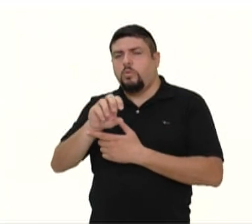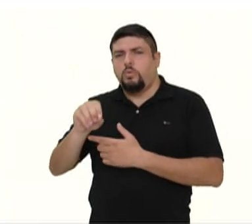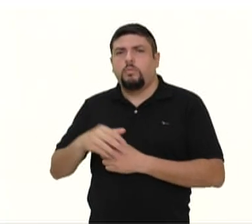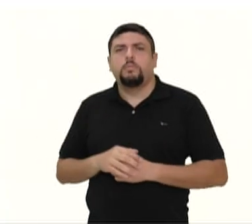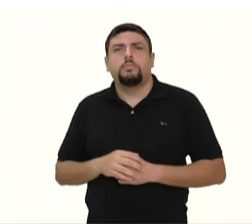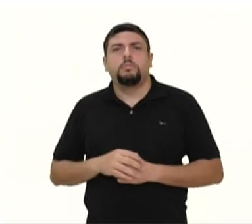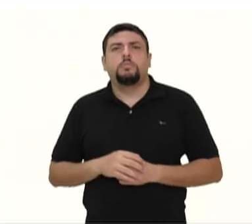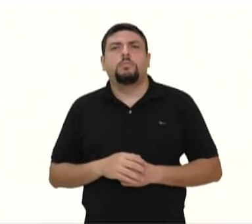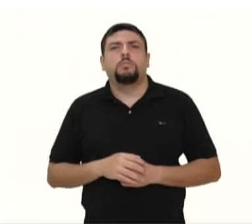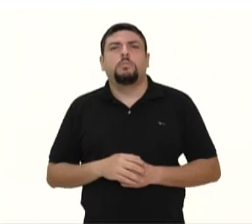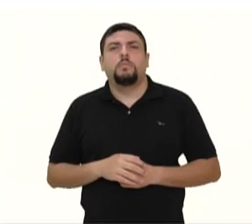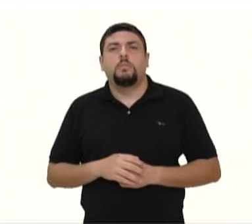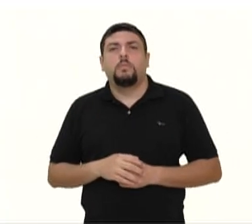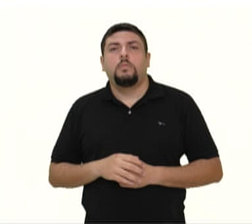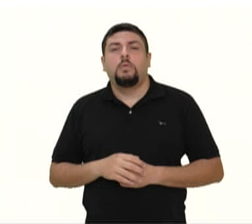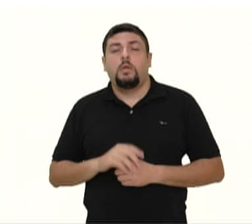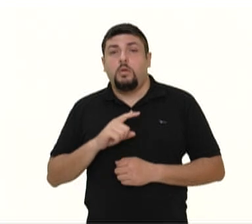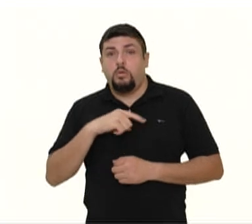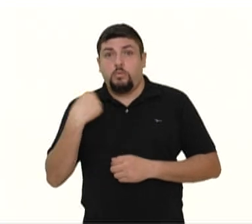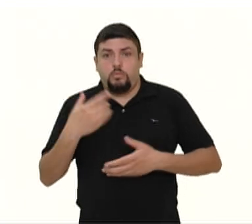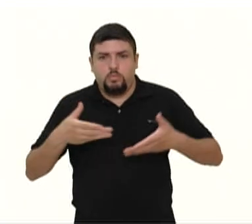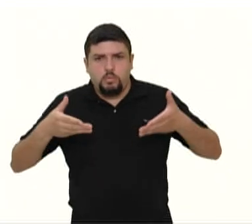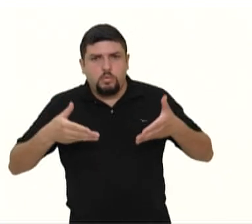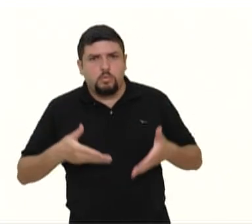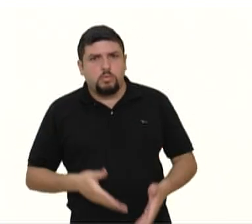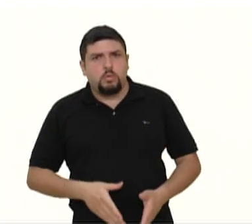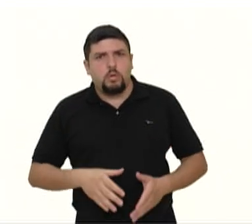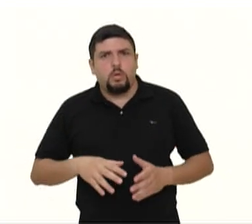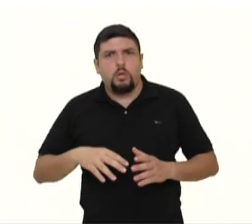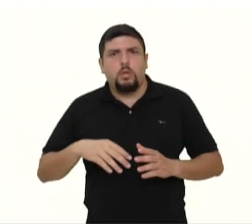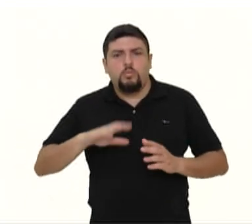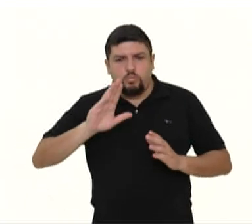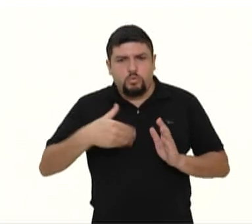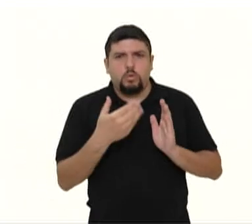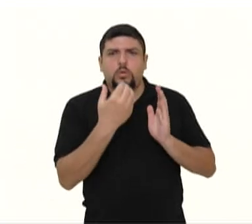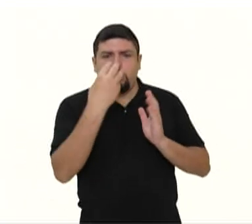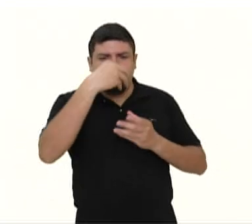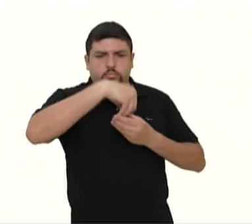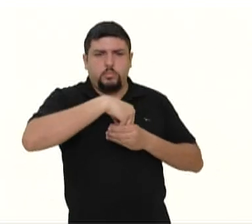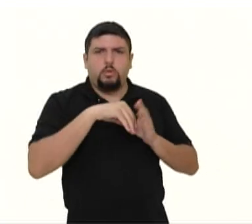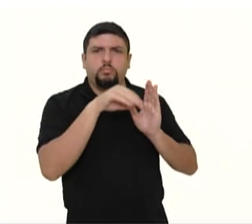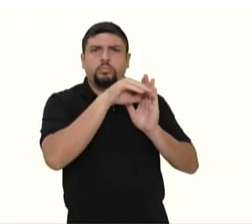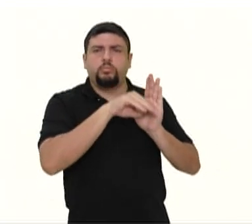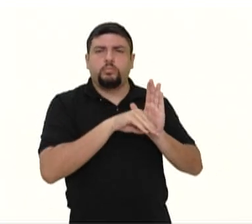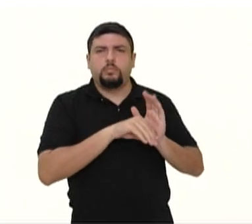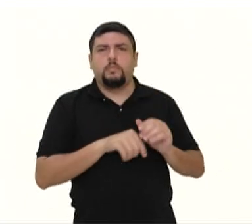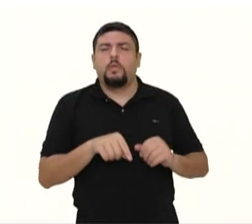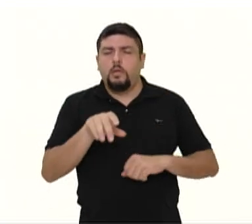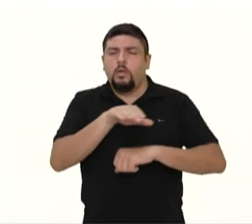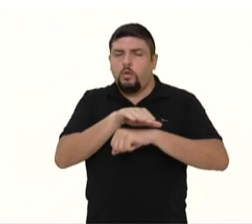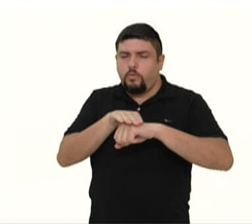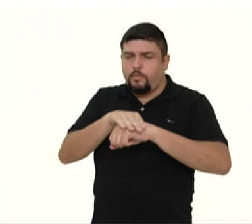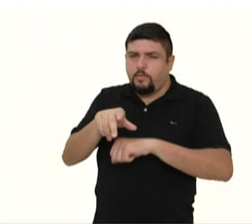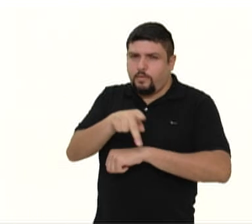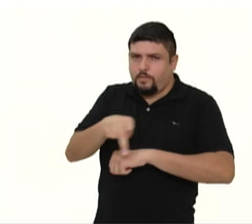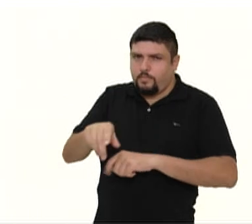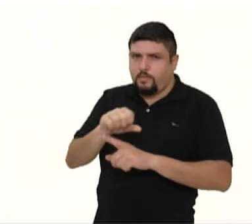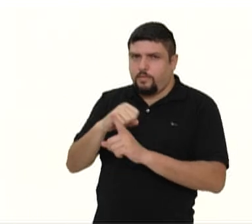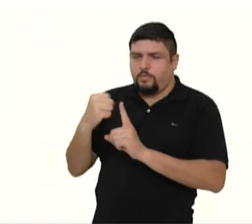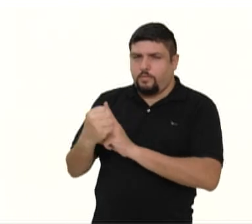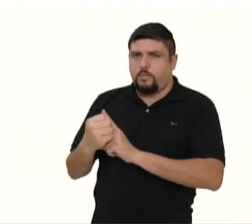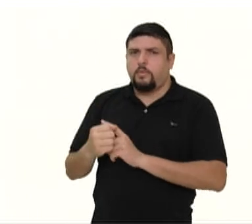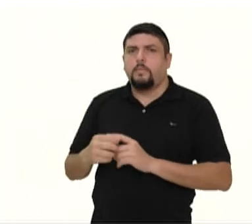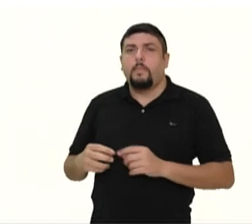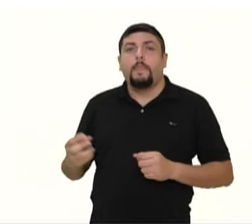Quando nascemos, fomos programados. Veja, aqui tem um aspecto interessante para você conversar com o professor de Sociologia. A